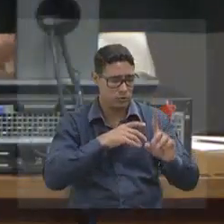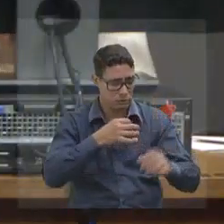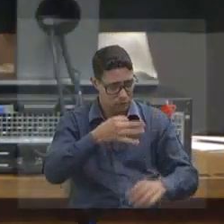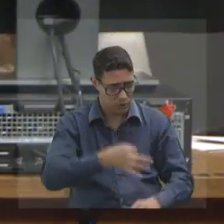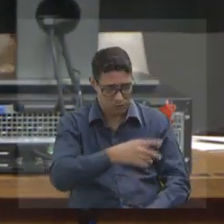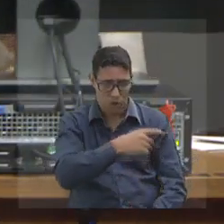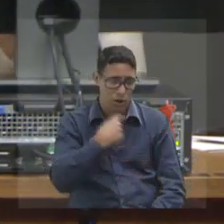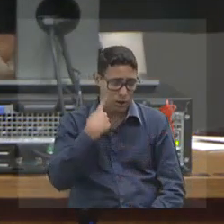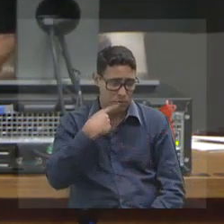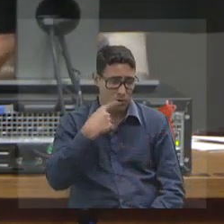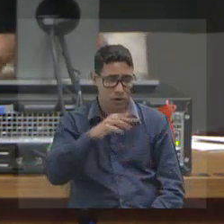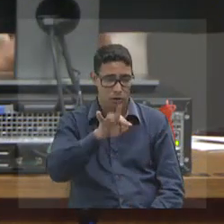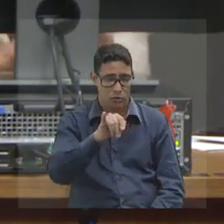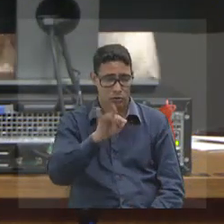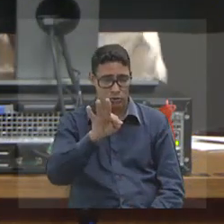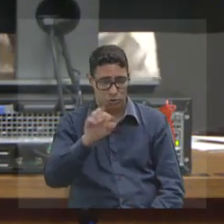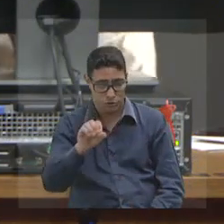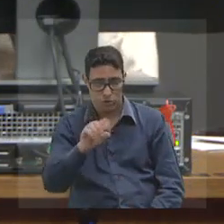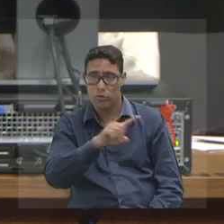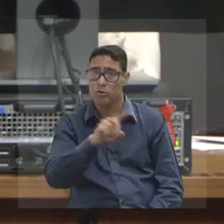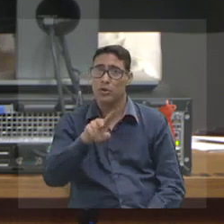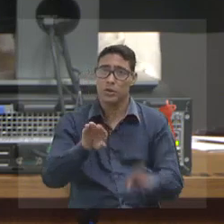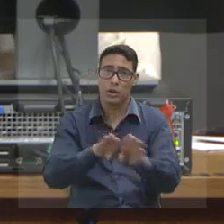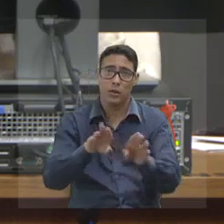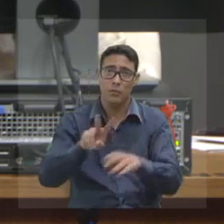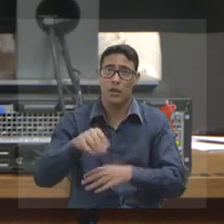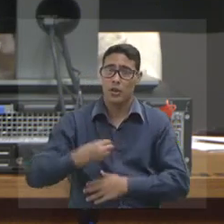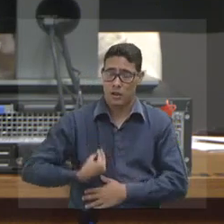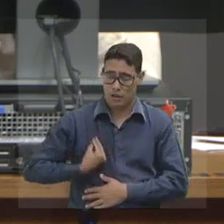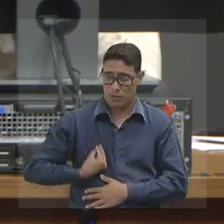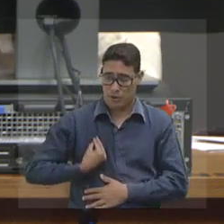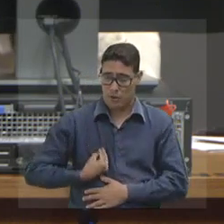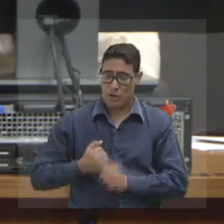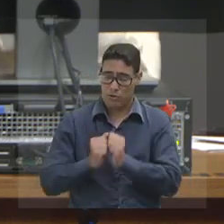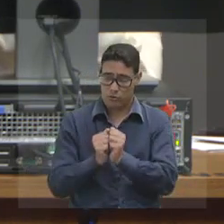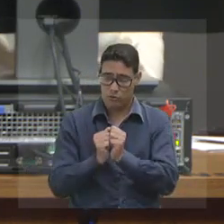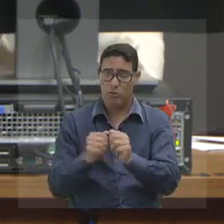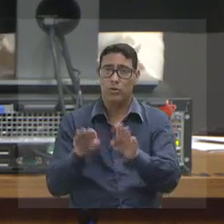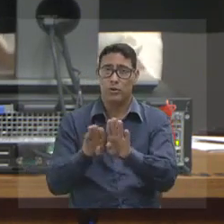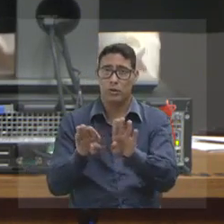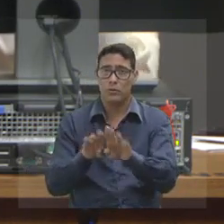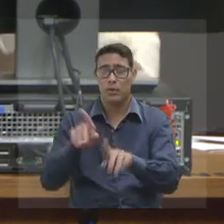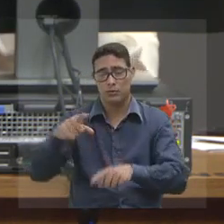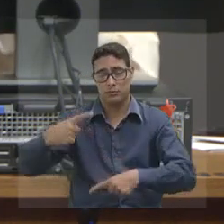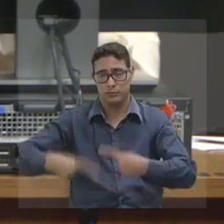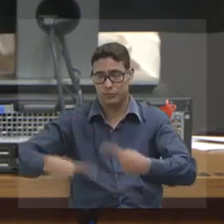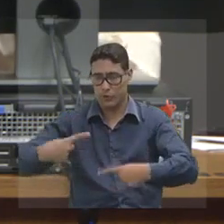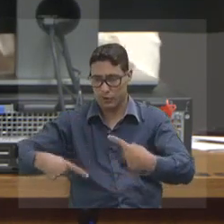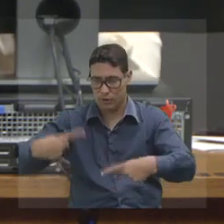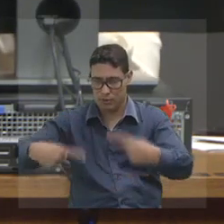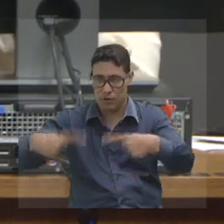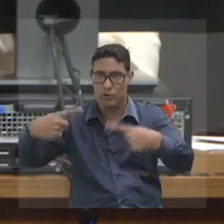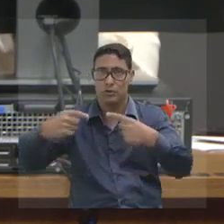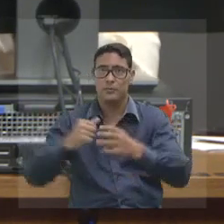faz questão que esteja presente conosco também nesse nesse debate e